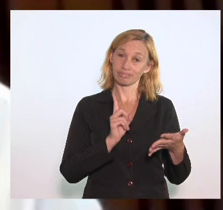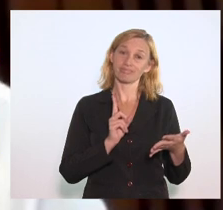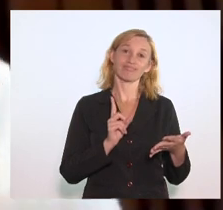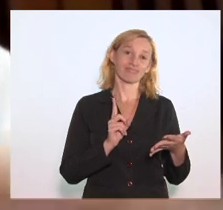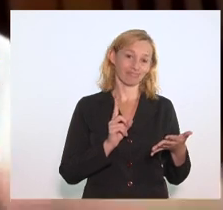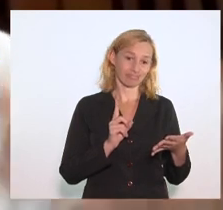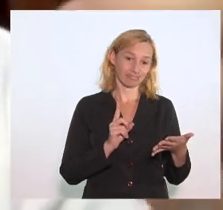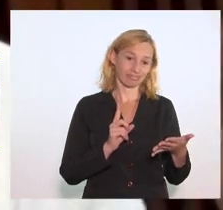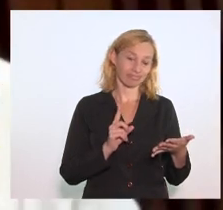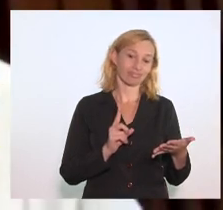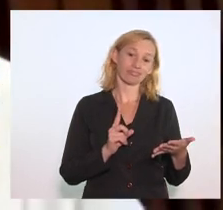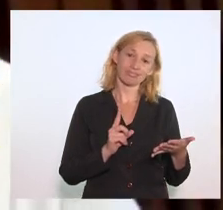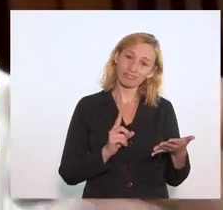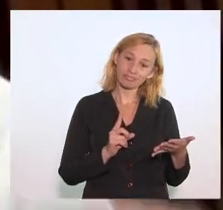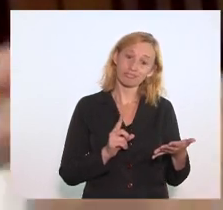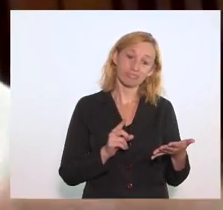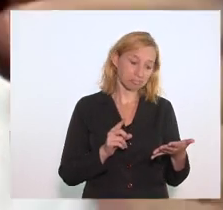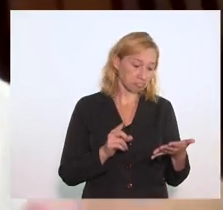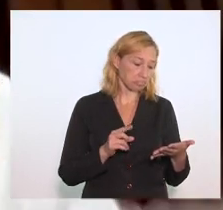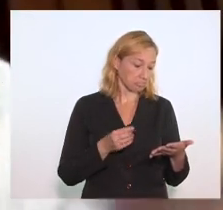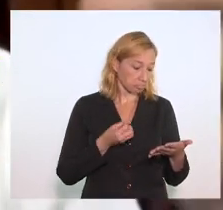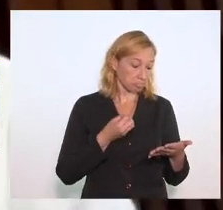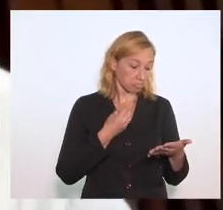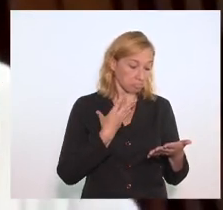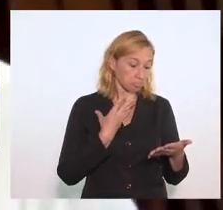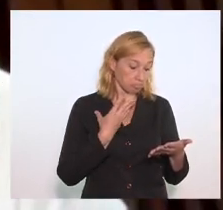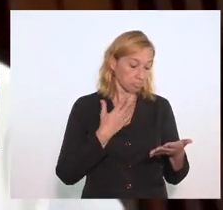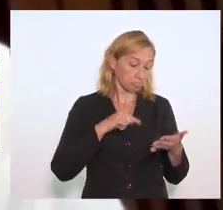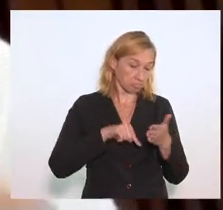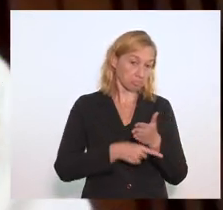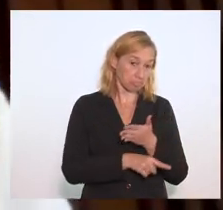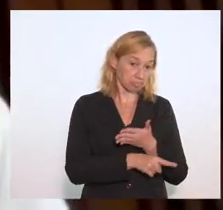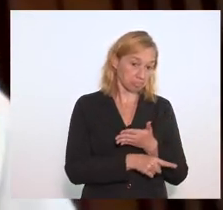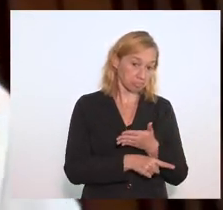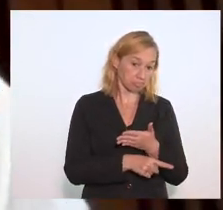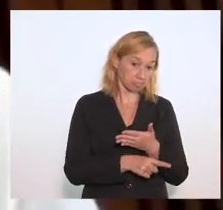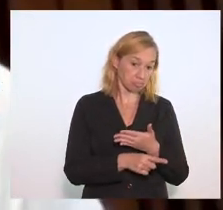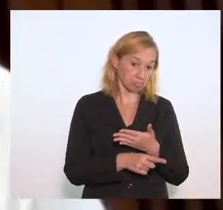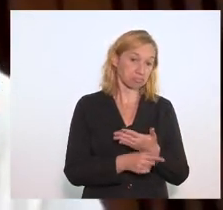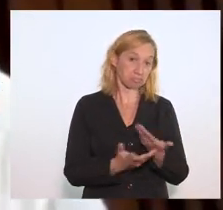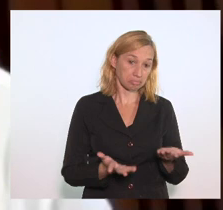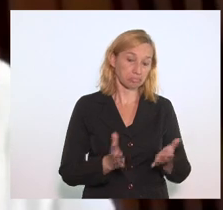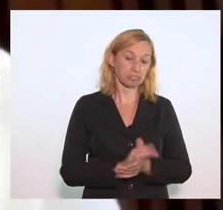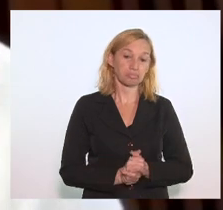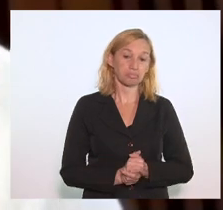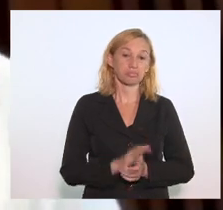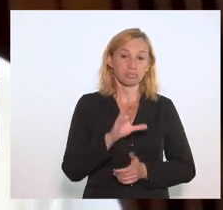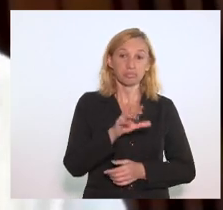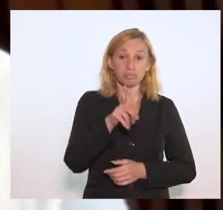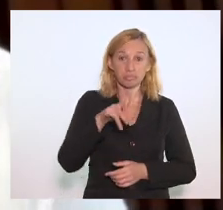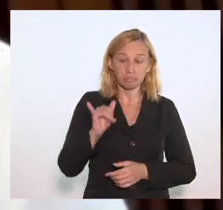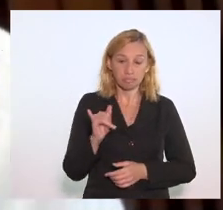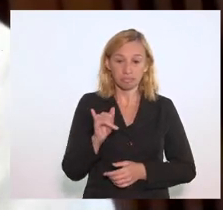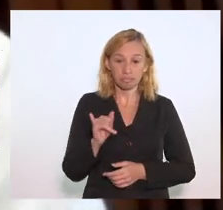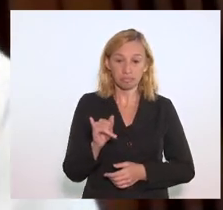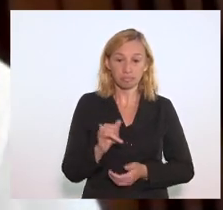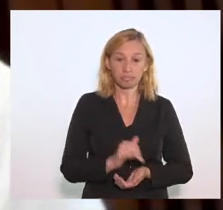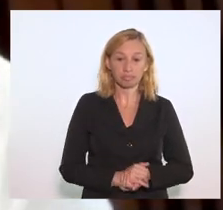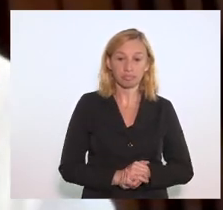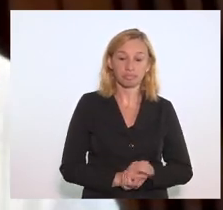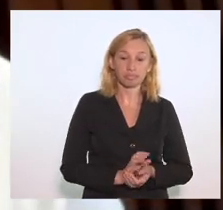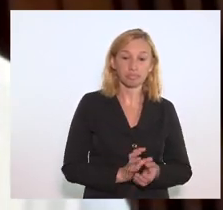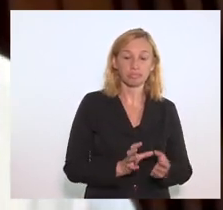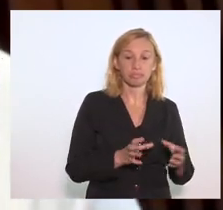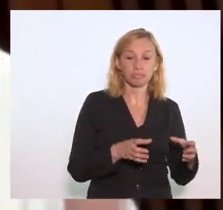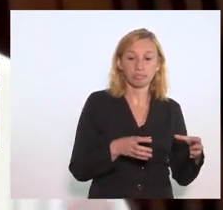tem um teor propositivo, muito mais propositivo do que punitivo. A CPI tem esse escopo, ela pode ser punitiva